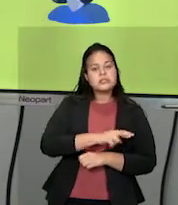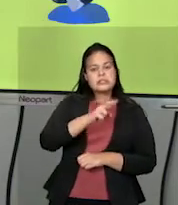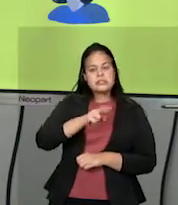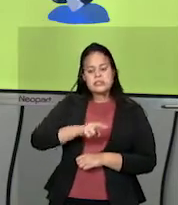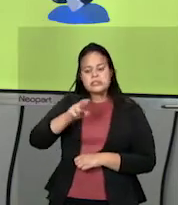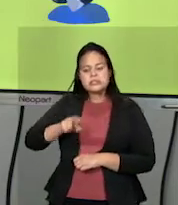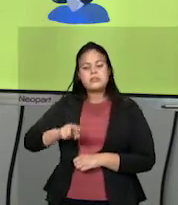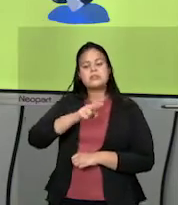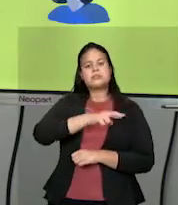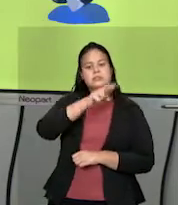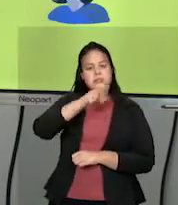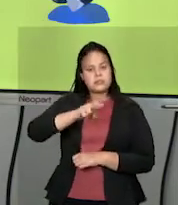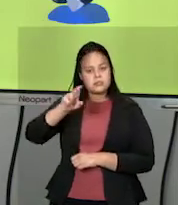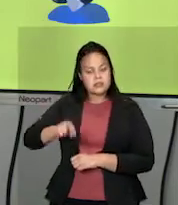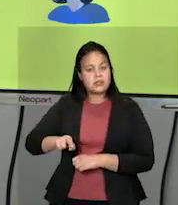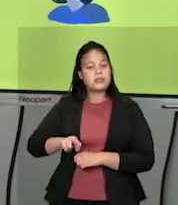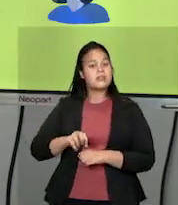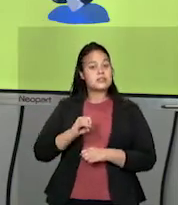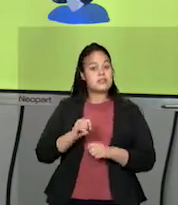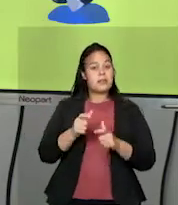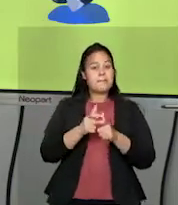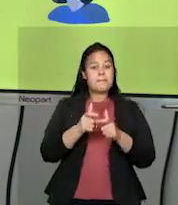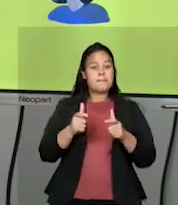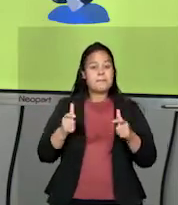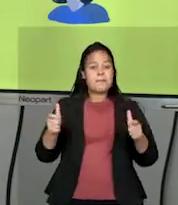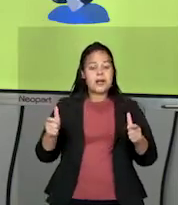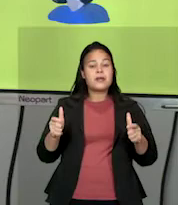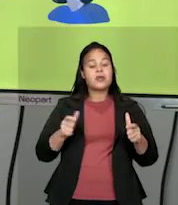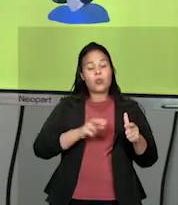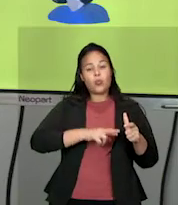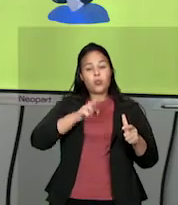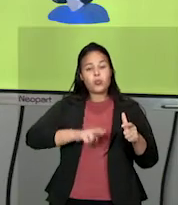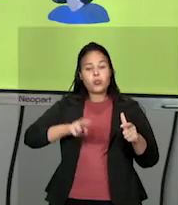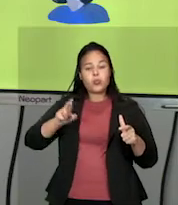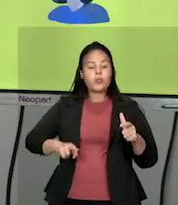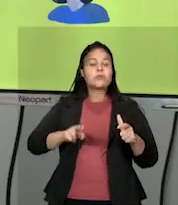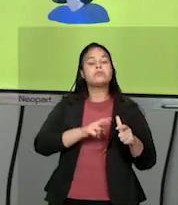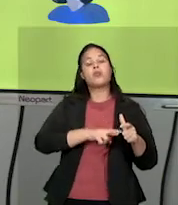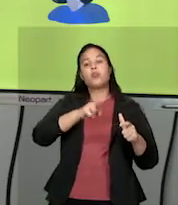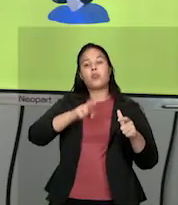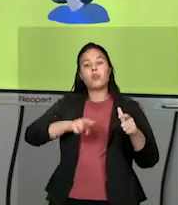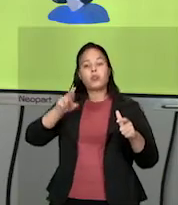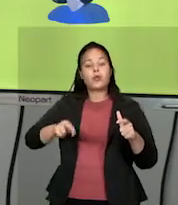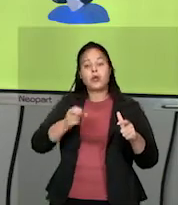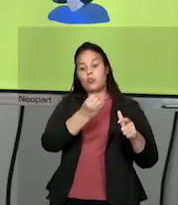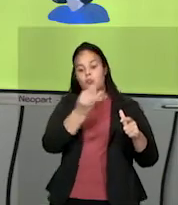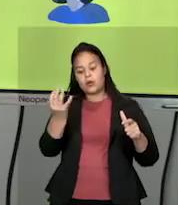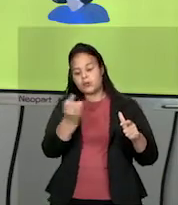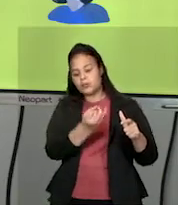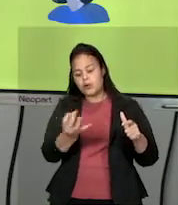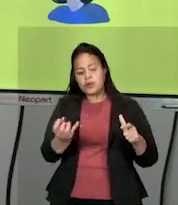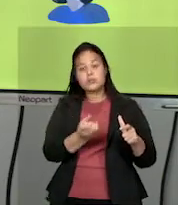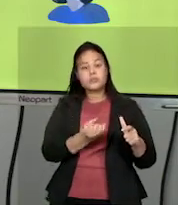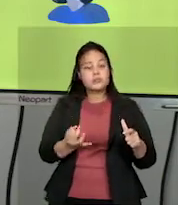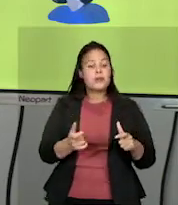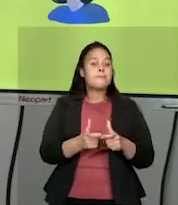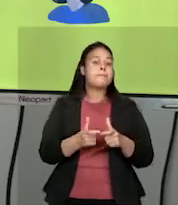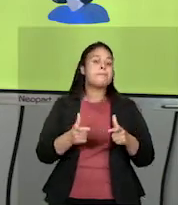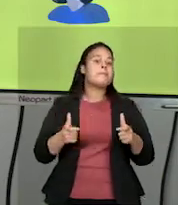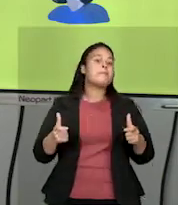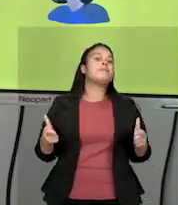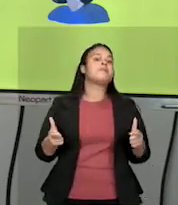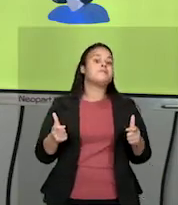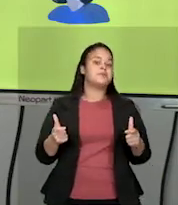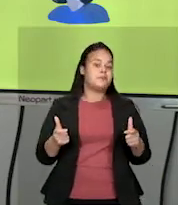série, quanto maior for a quantidade de resistores, quanto maior for o número de resistores, maior vai